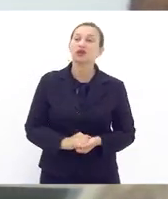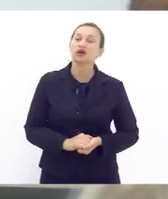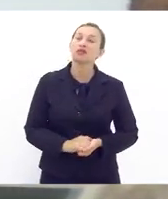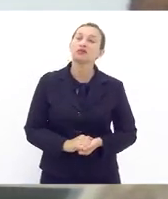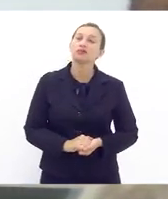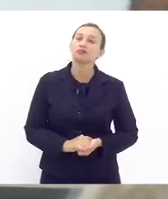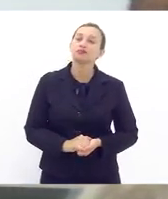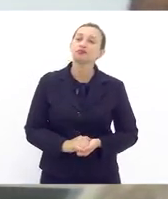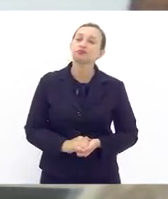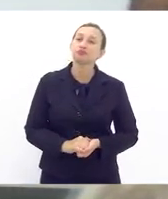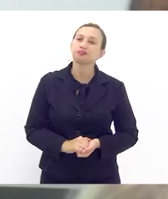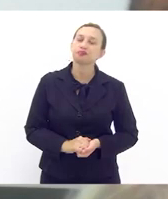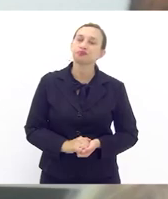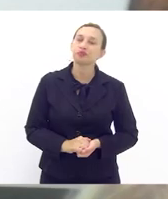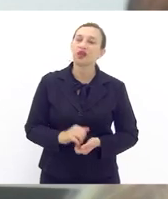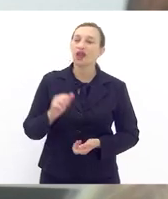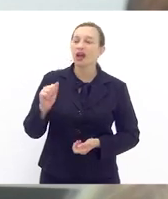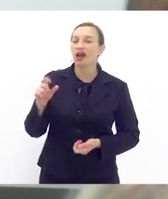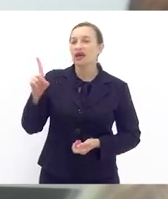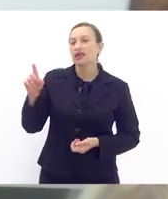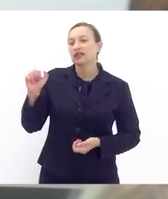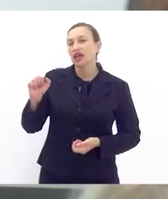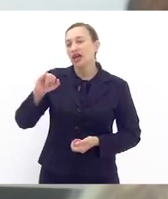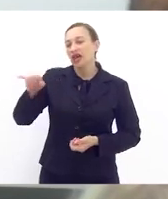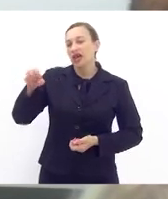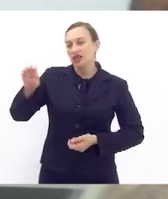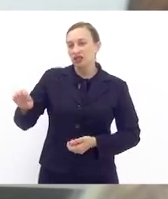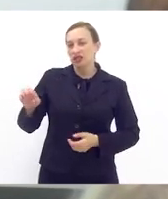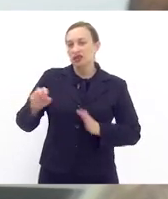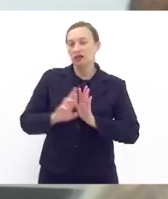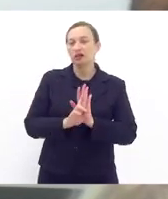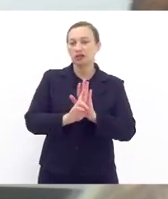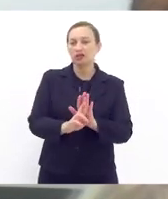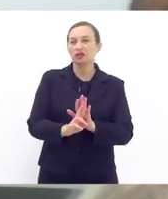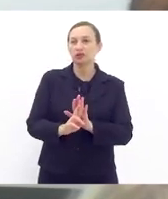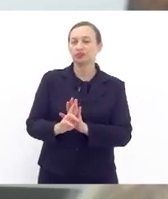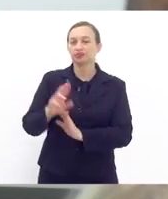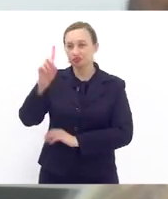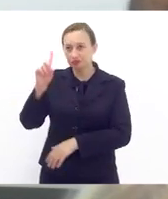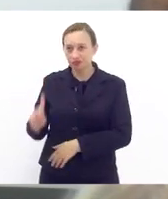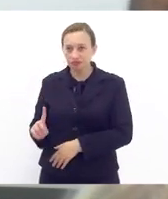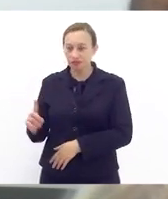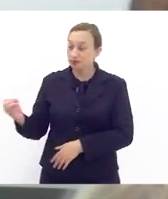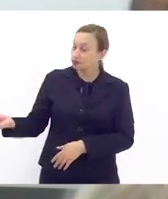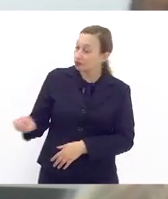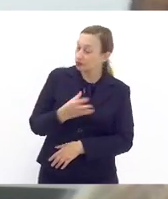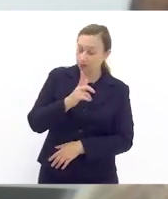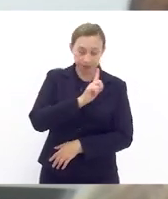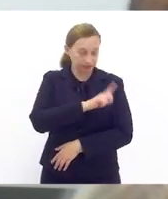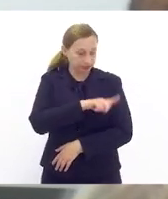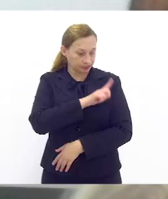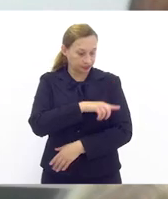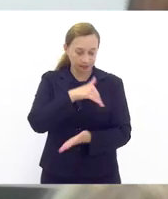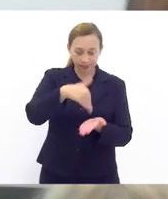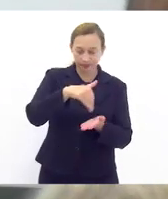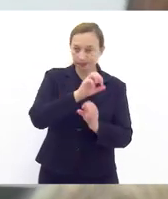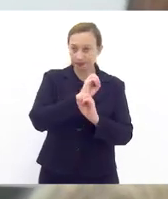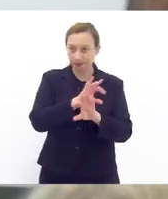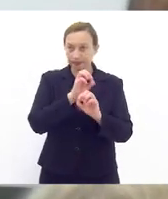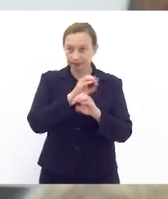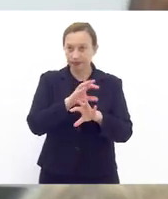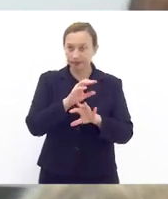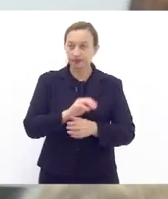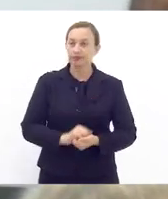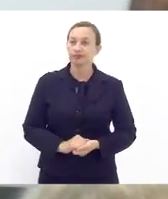deixar aderj né como representante dos diretores quer dar nova gestão Acerca das ações Não